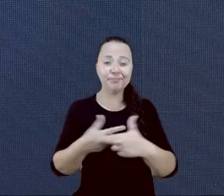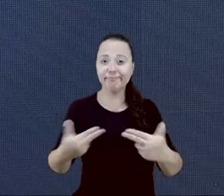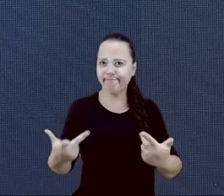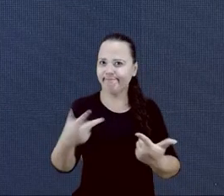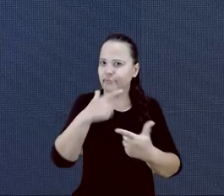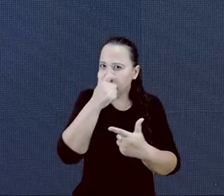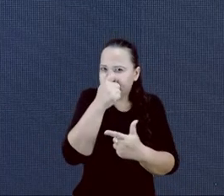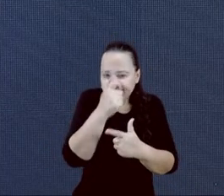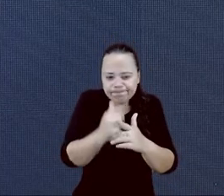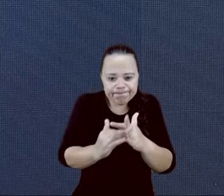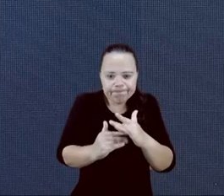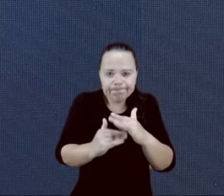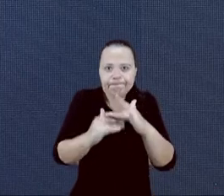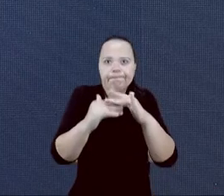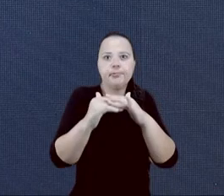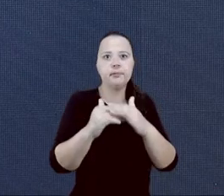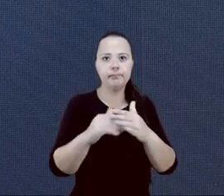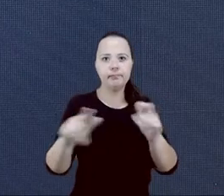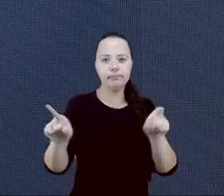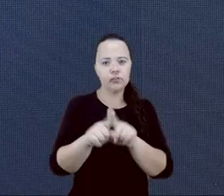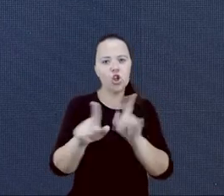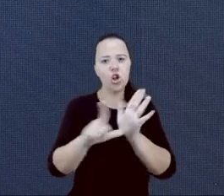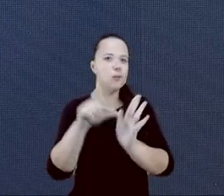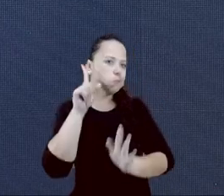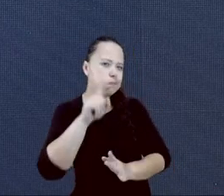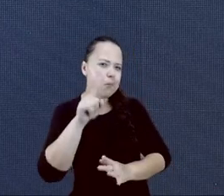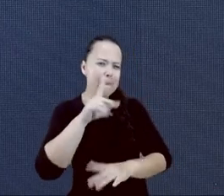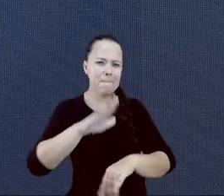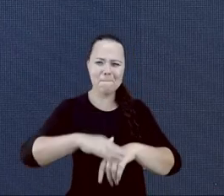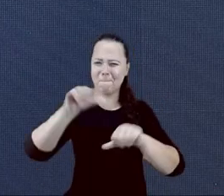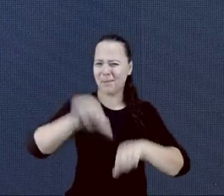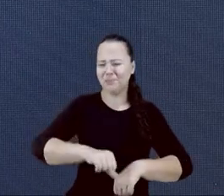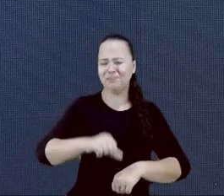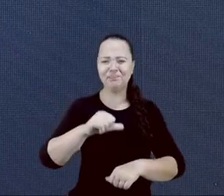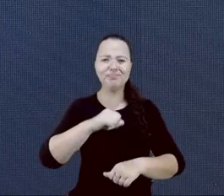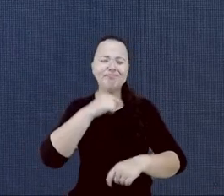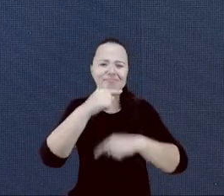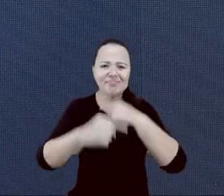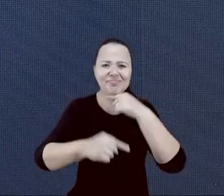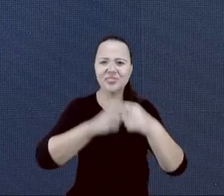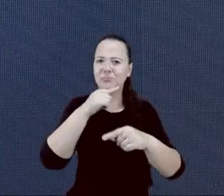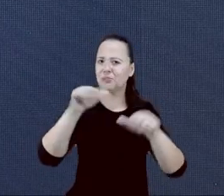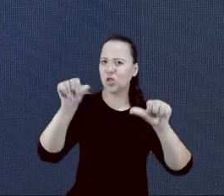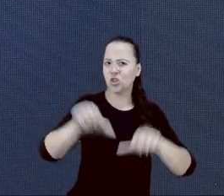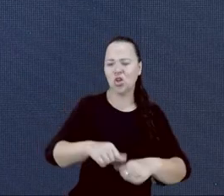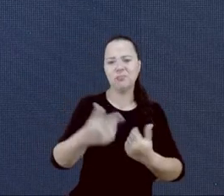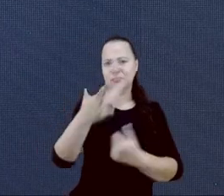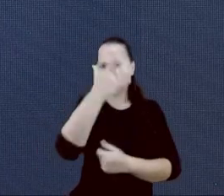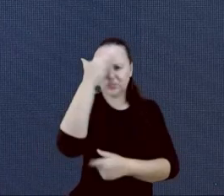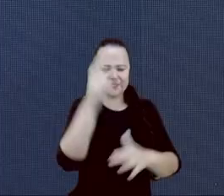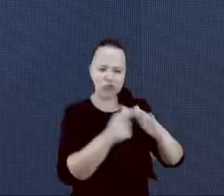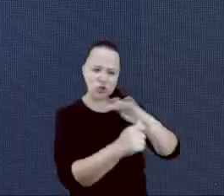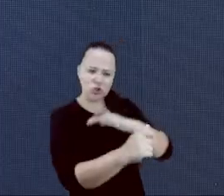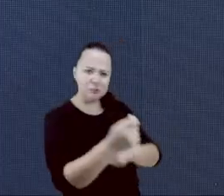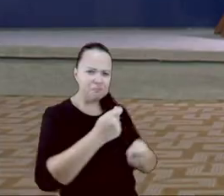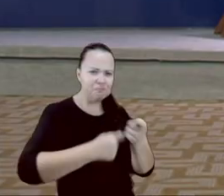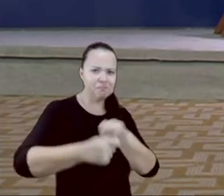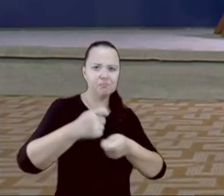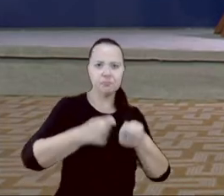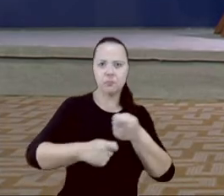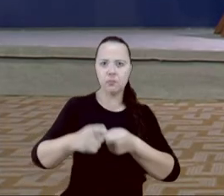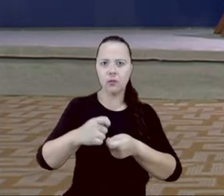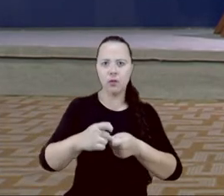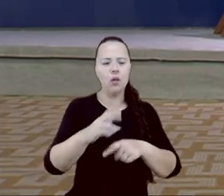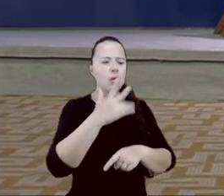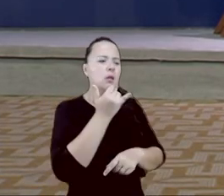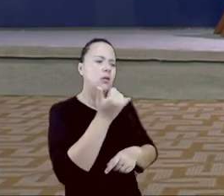o evento da Americana e gerando uma incerteza maior dos alocadores dos gestores dos investidores né mas algum desses cara desculpa então